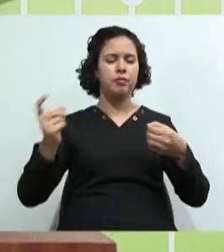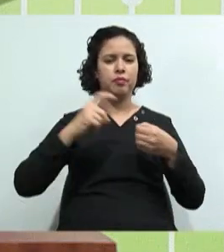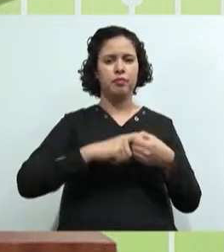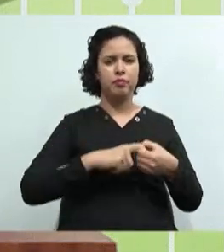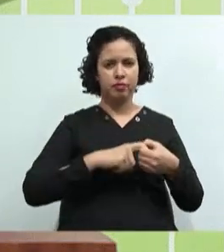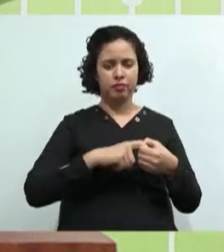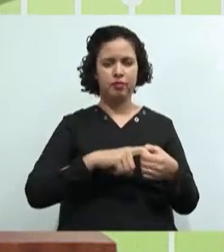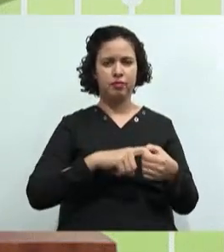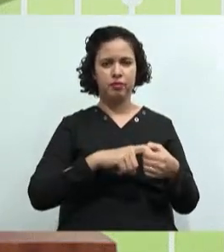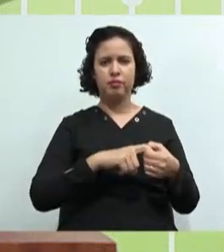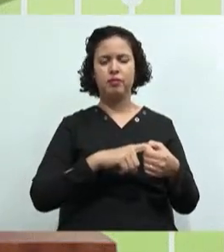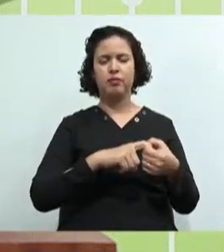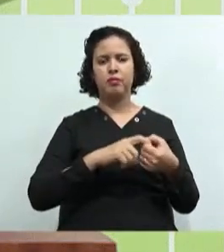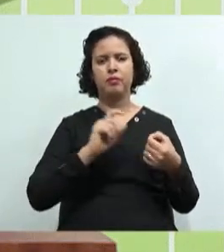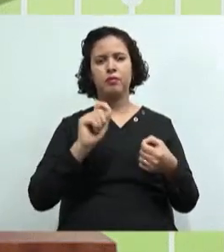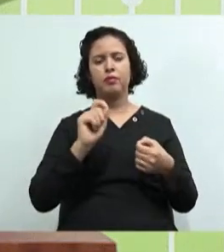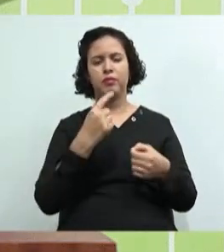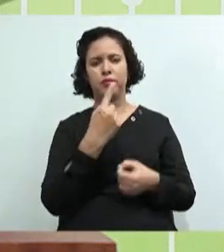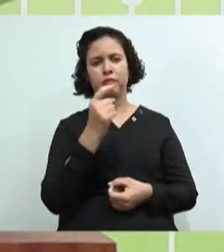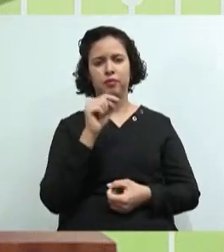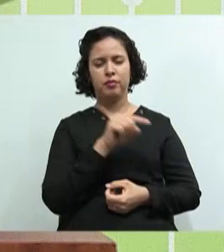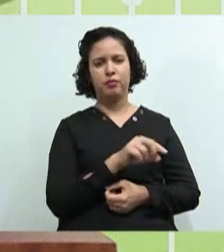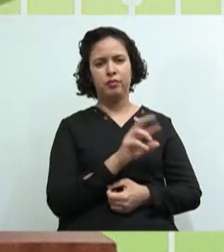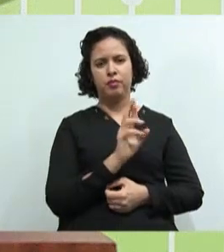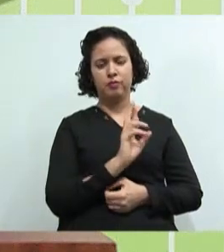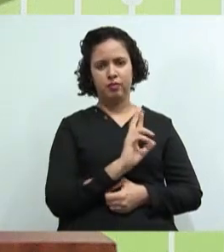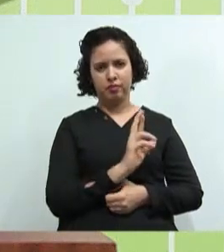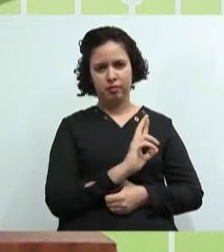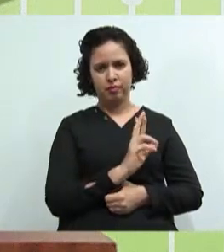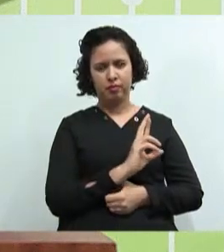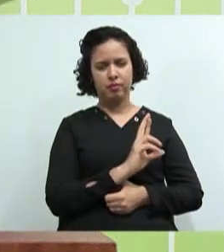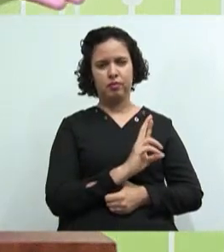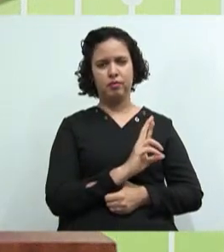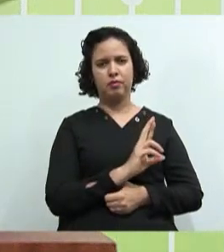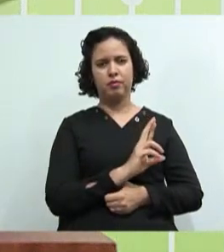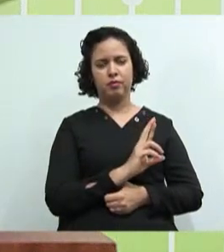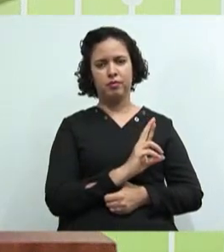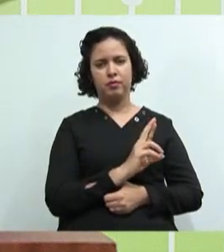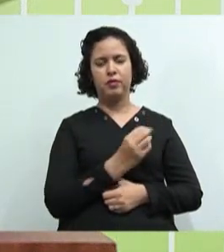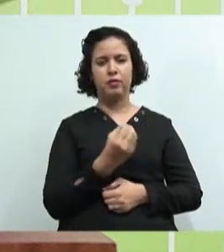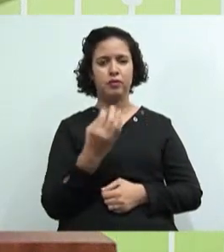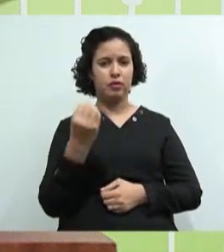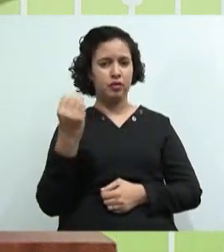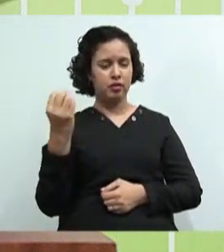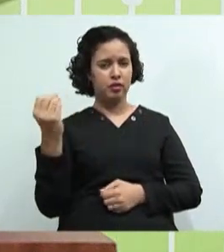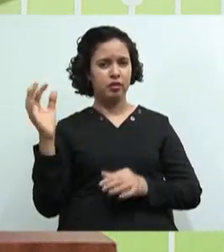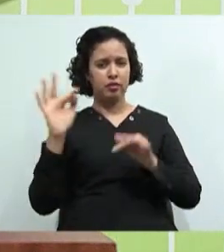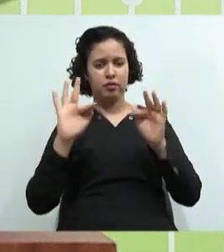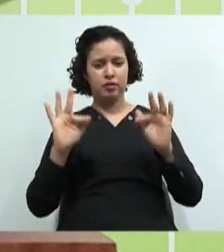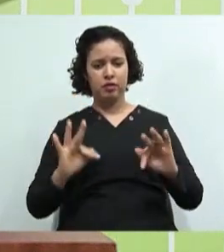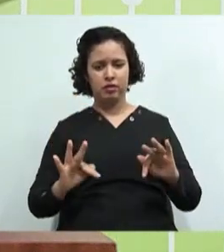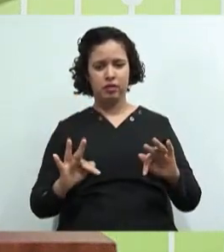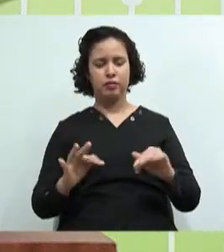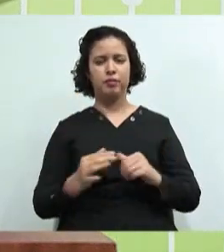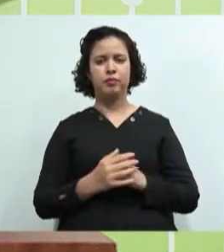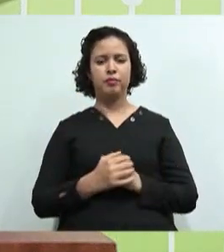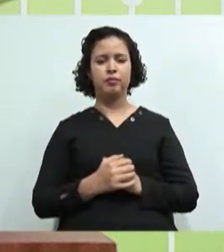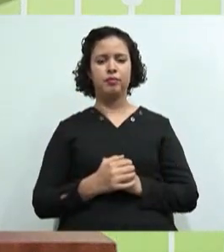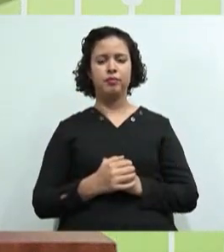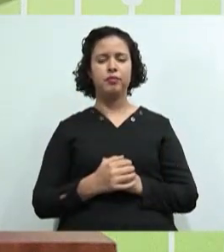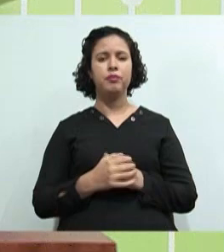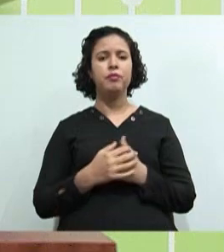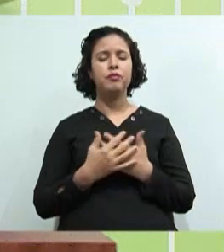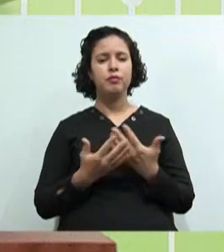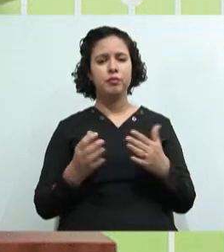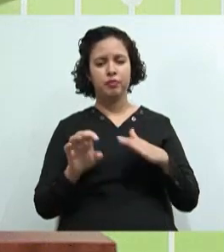para a parte dos R$ 1.000 por mês, até chegar em dezembro com 12 mil e viajar feliz. Não é verdade? Todo mundo gosta de viajar. Nas